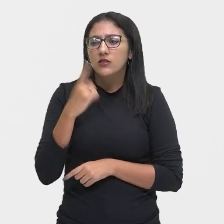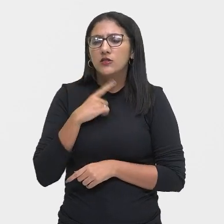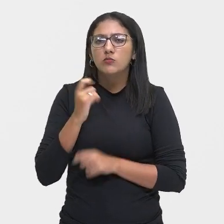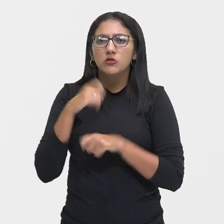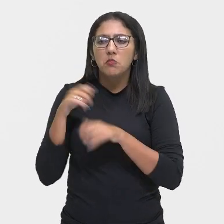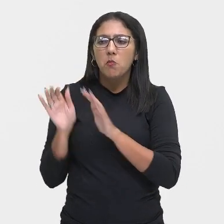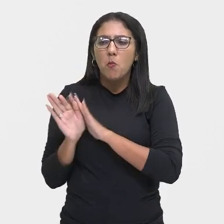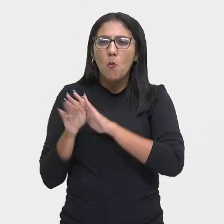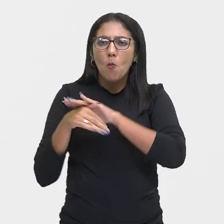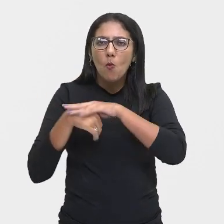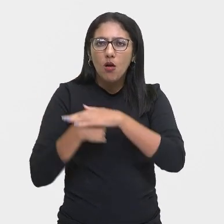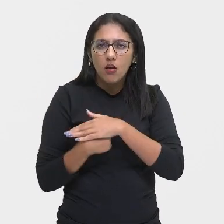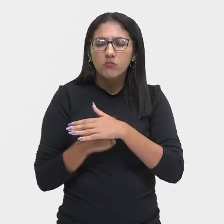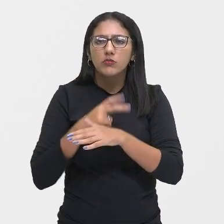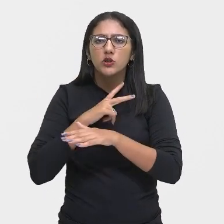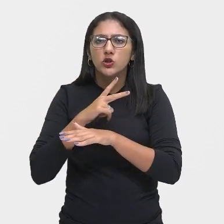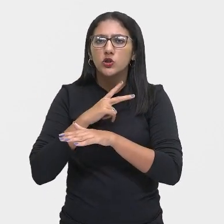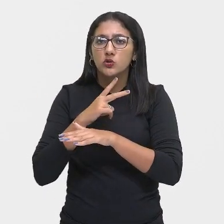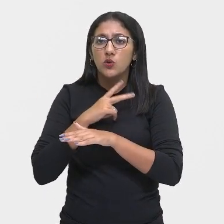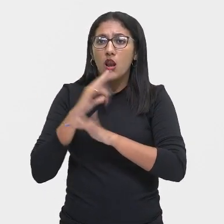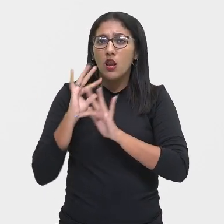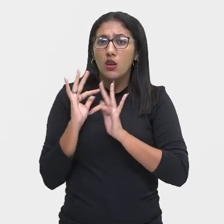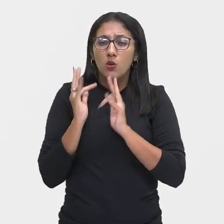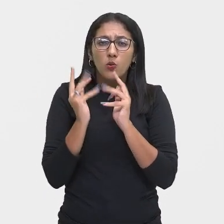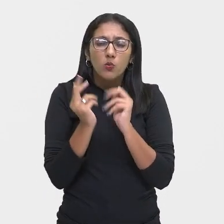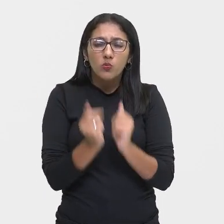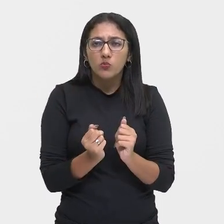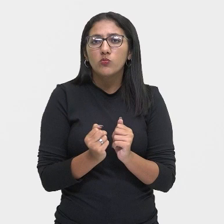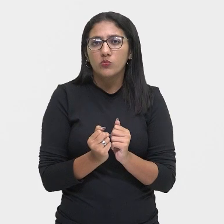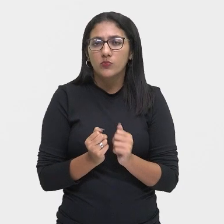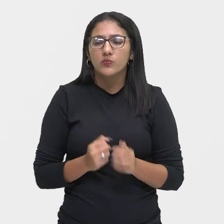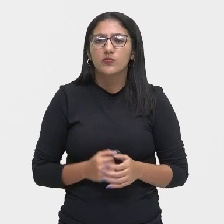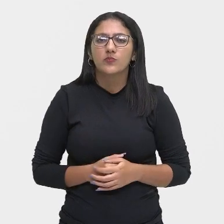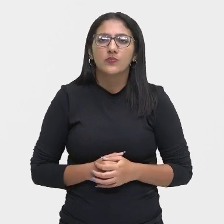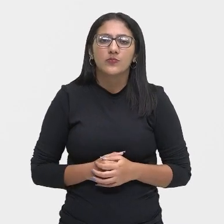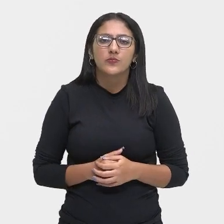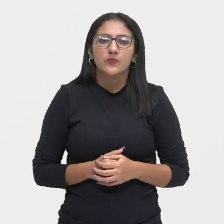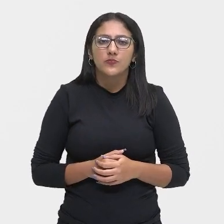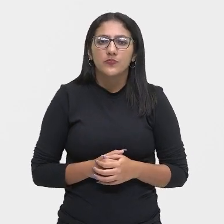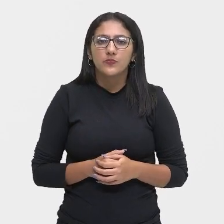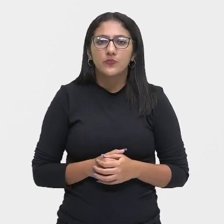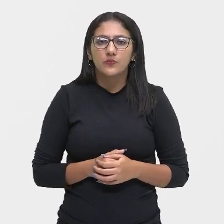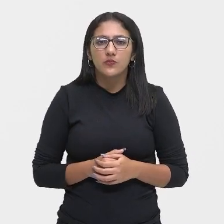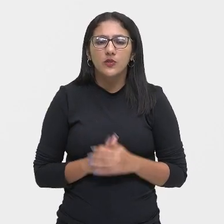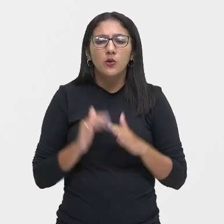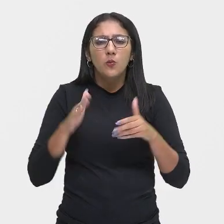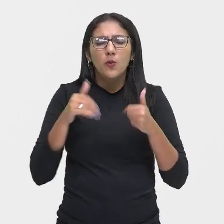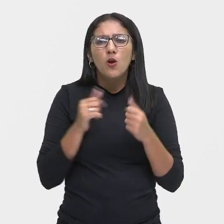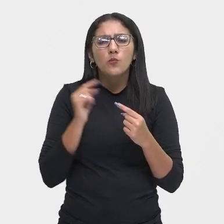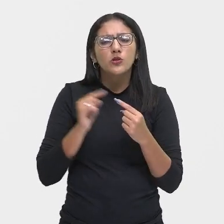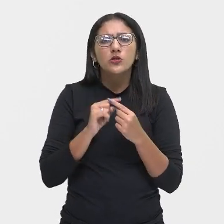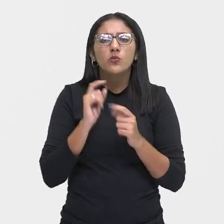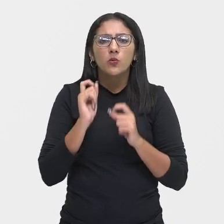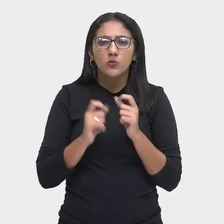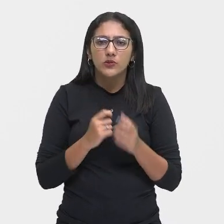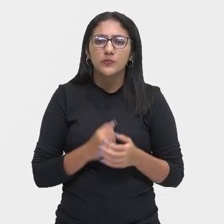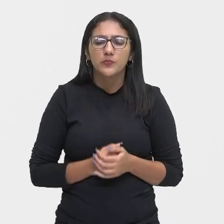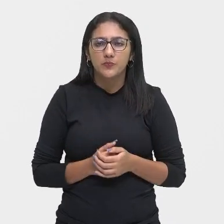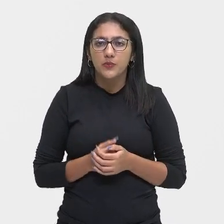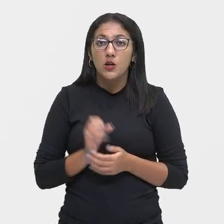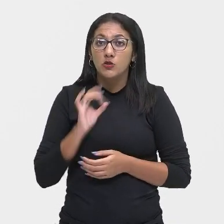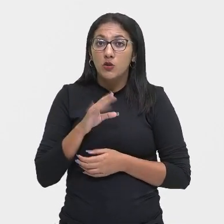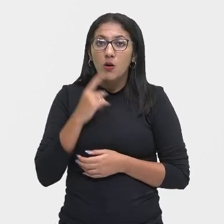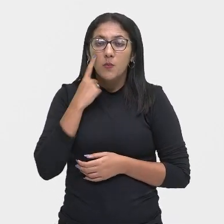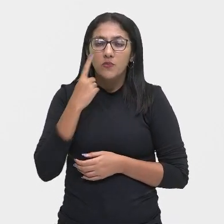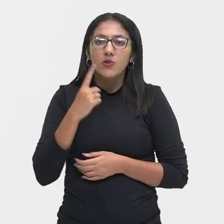nossos dados pessoais coletados por um cybercriminoso. O melhor a fazer é sempre entrar